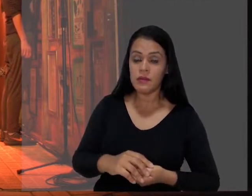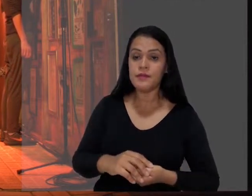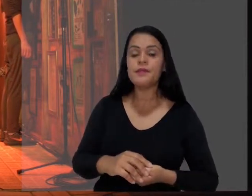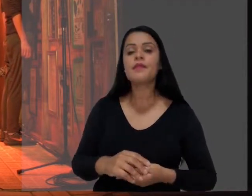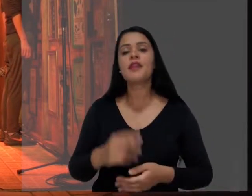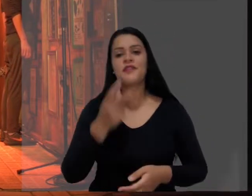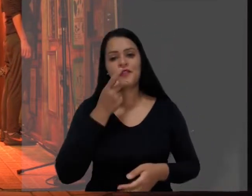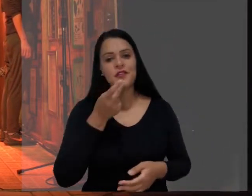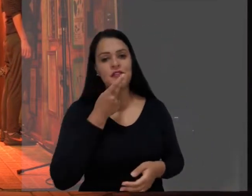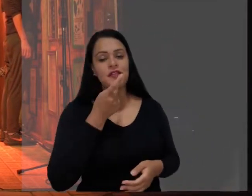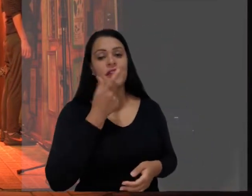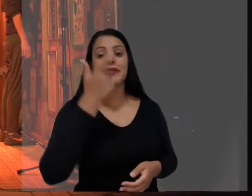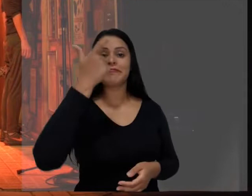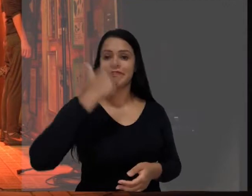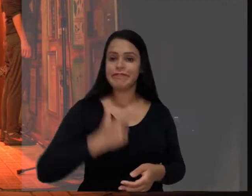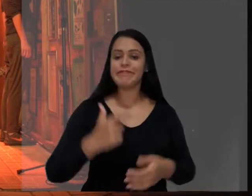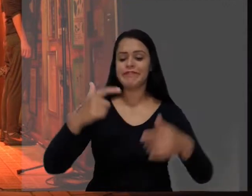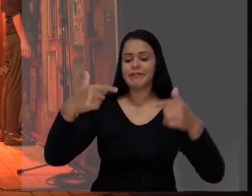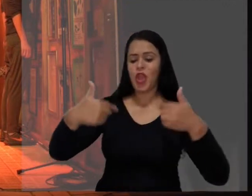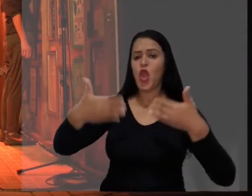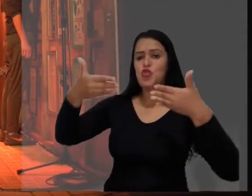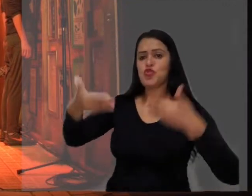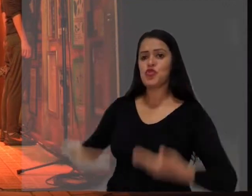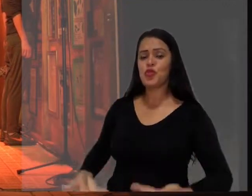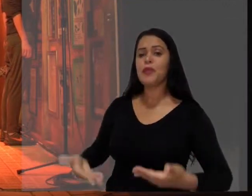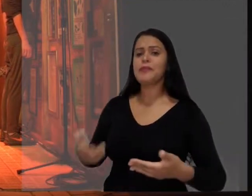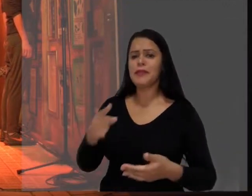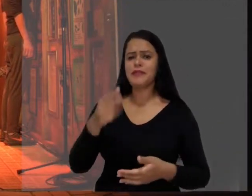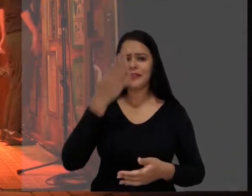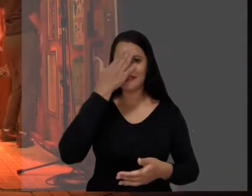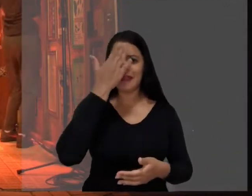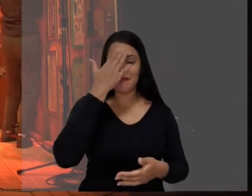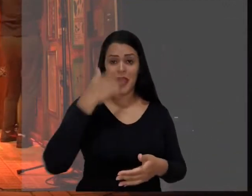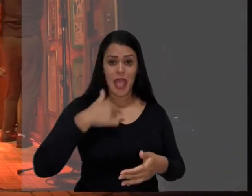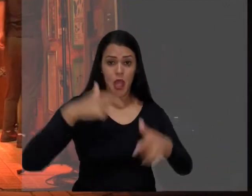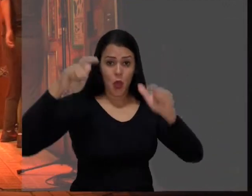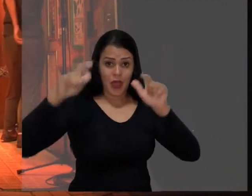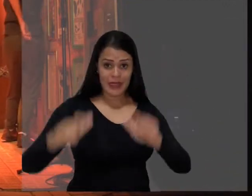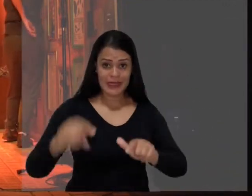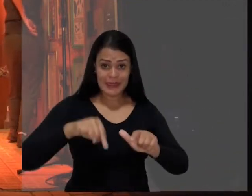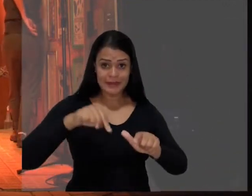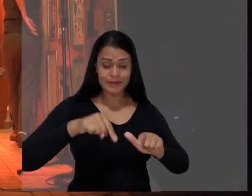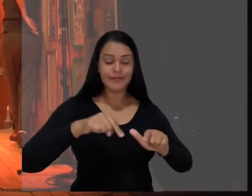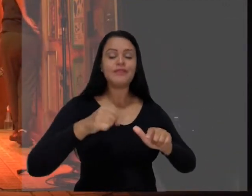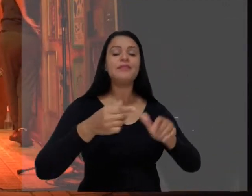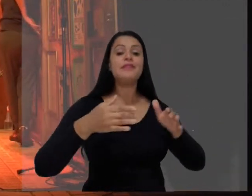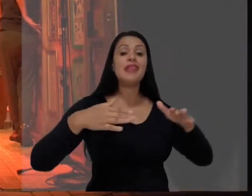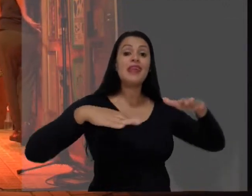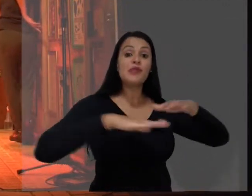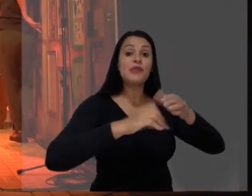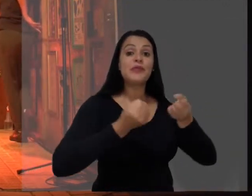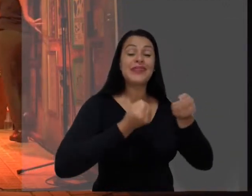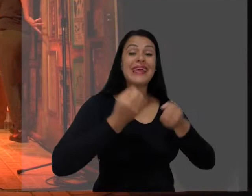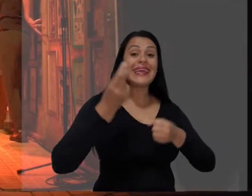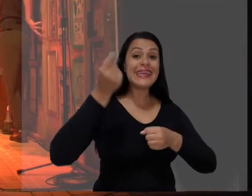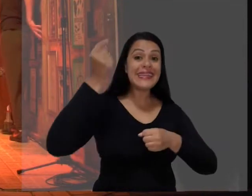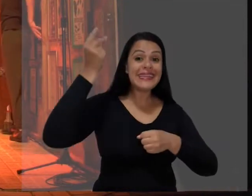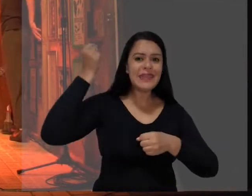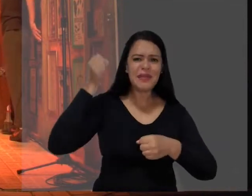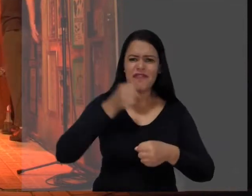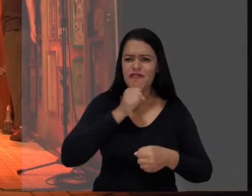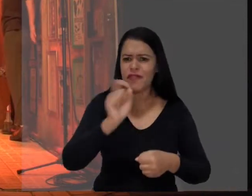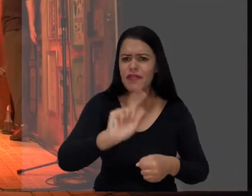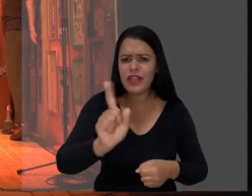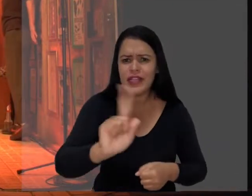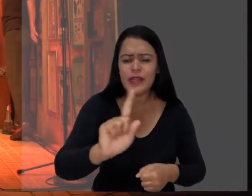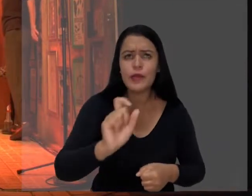Vou falar onde é que eu estou. Para situar você. Eu estou em uma garagem antiga. Antiga não no sentido de velha.